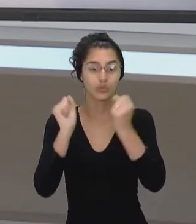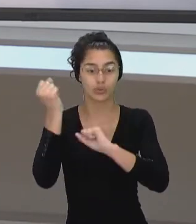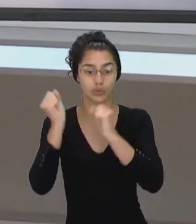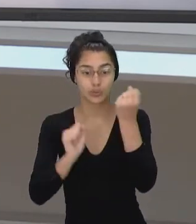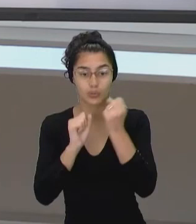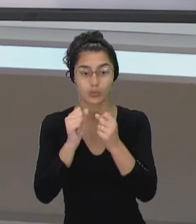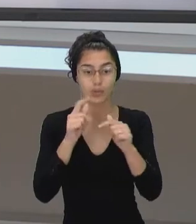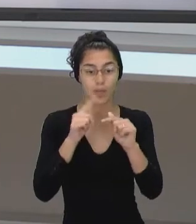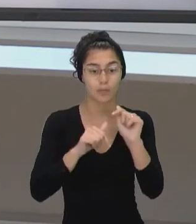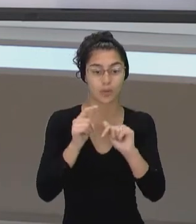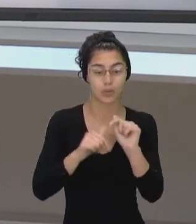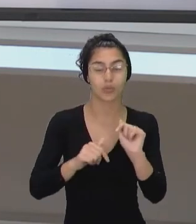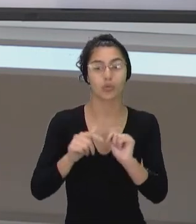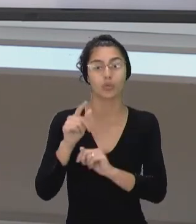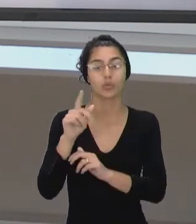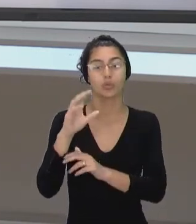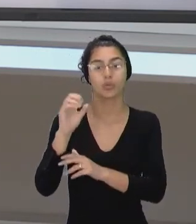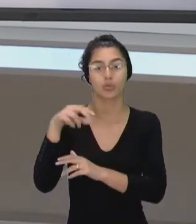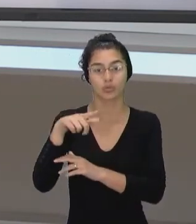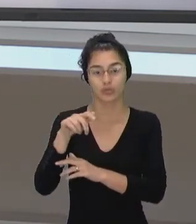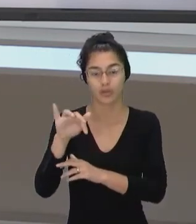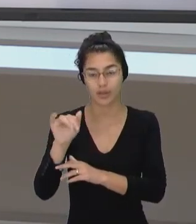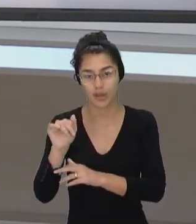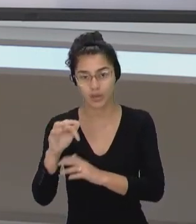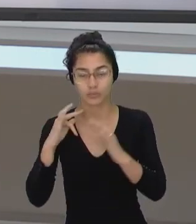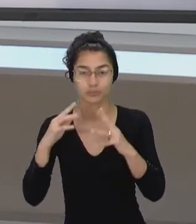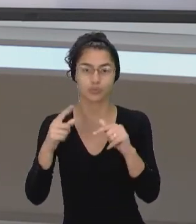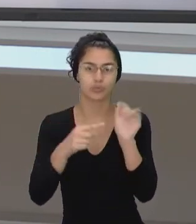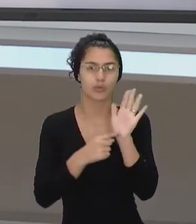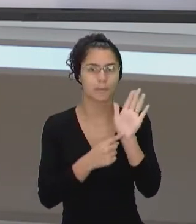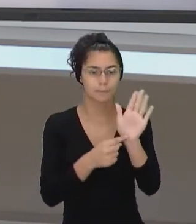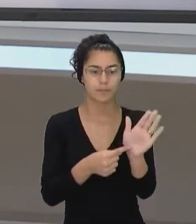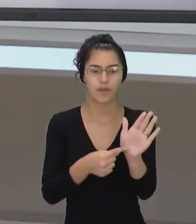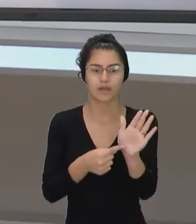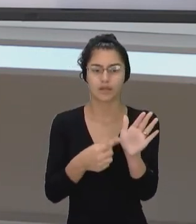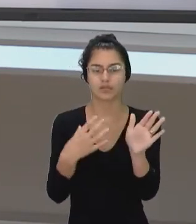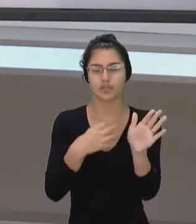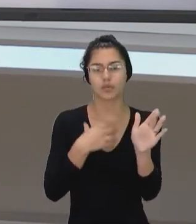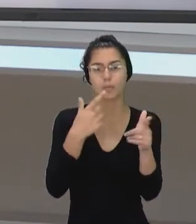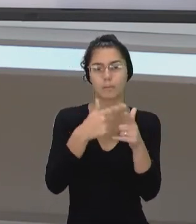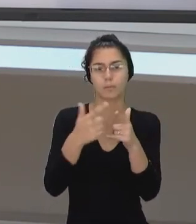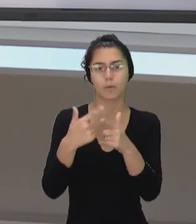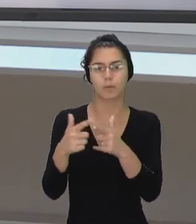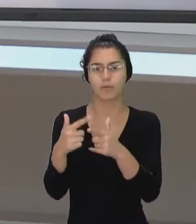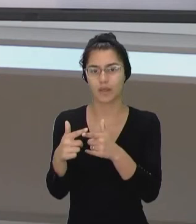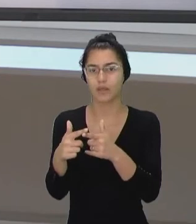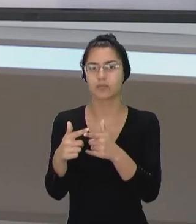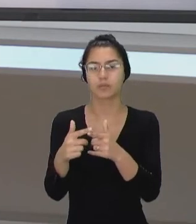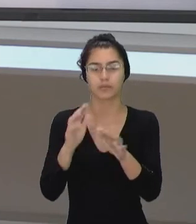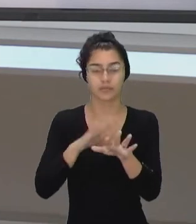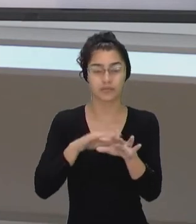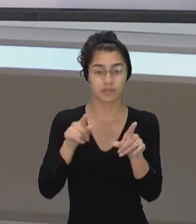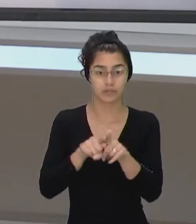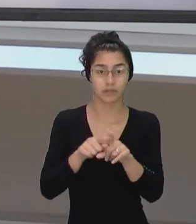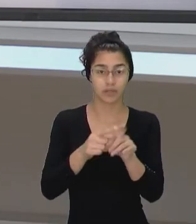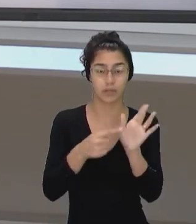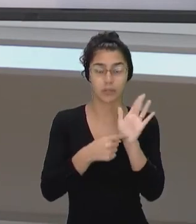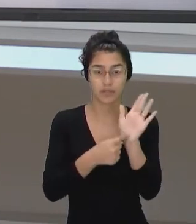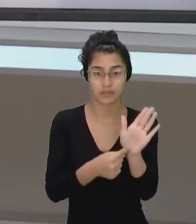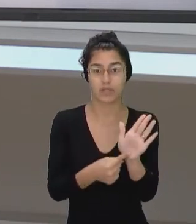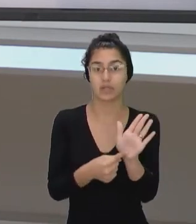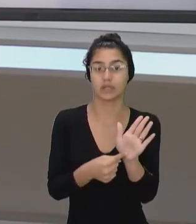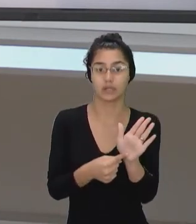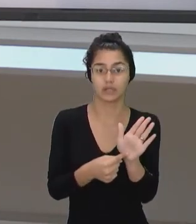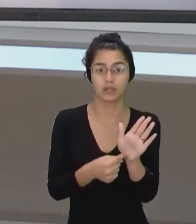industrializados, produtos congelados, enfim, que apresentam uma alta carga de conservantes, que apresenta uma